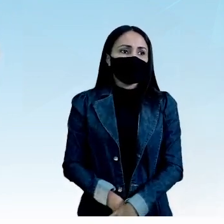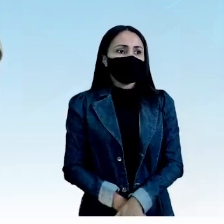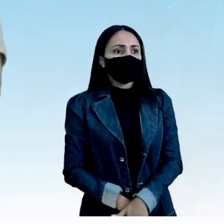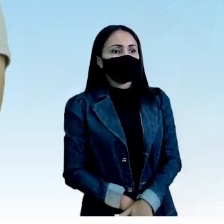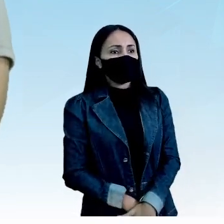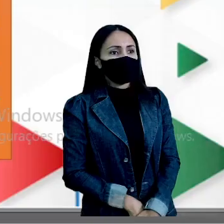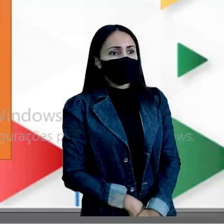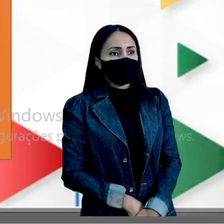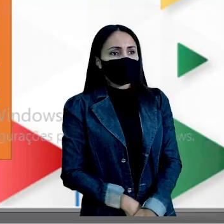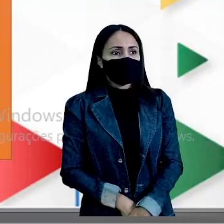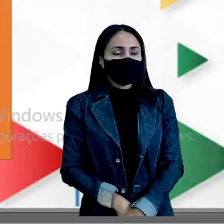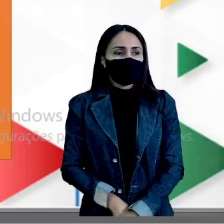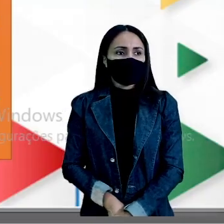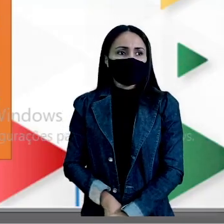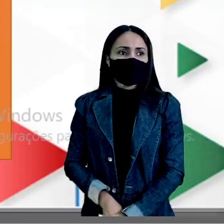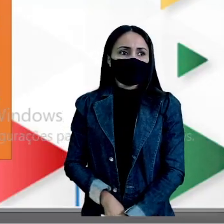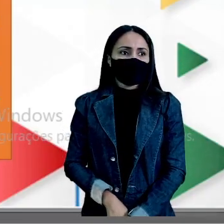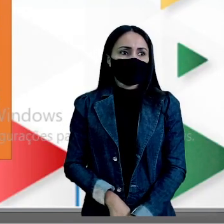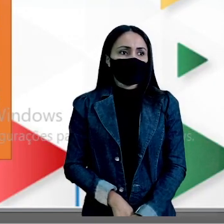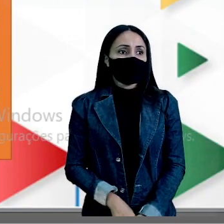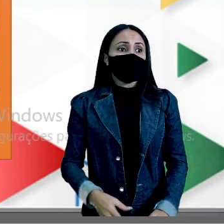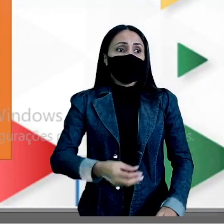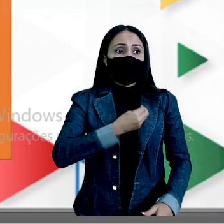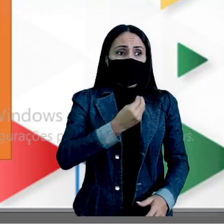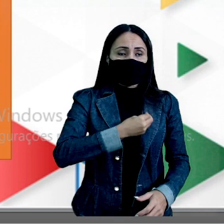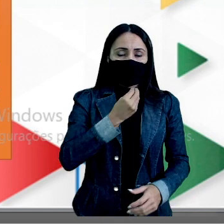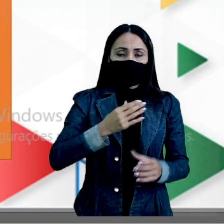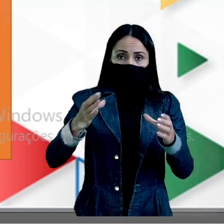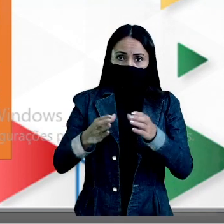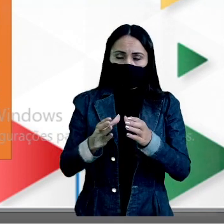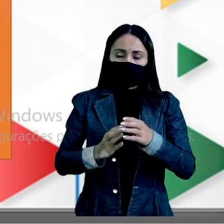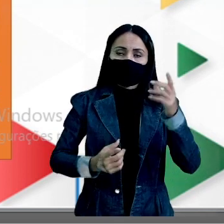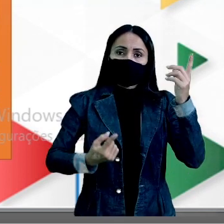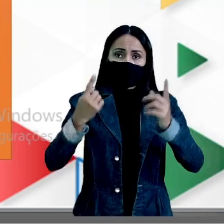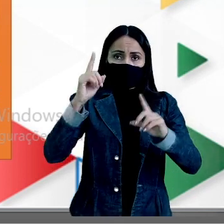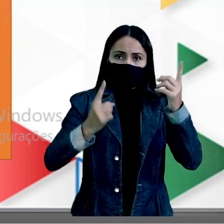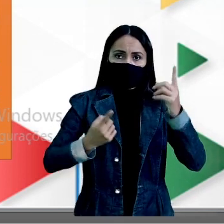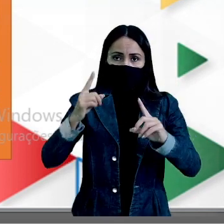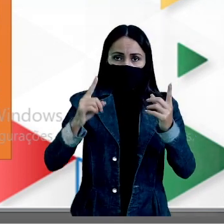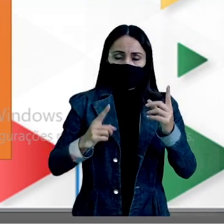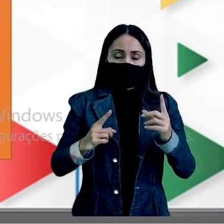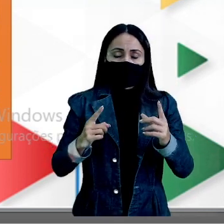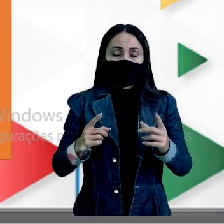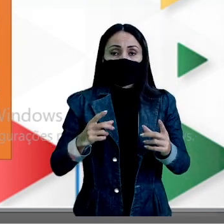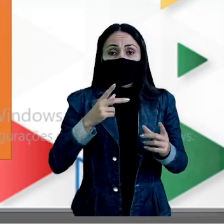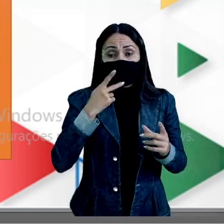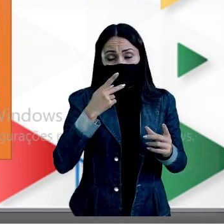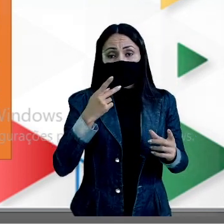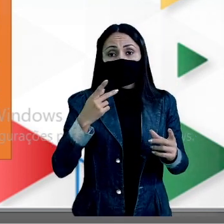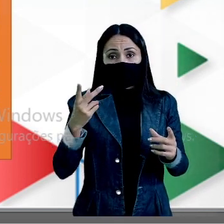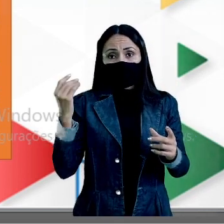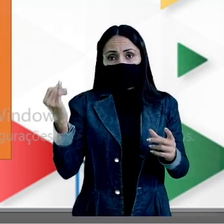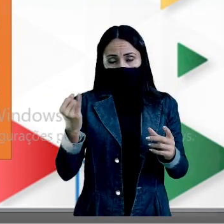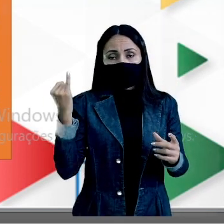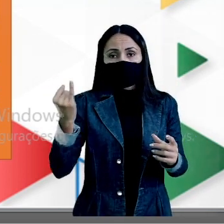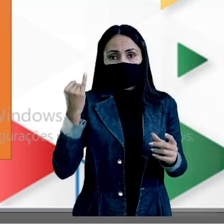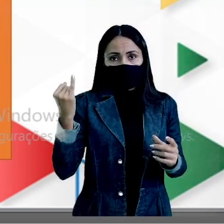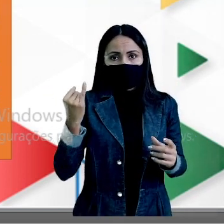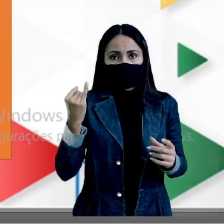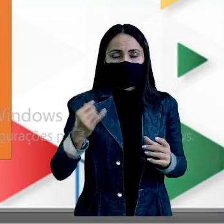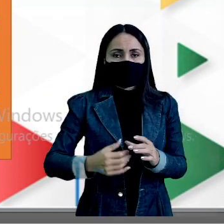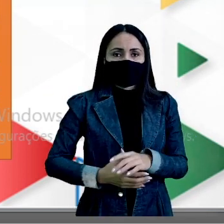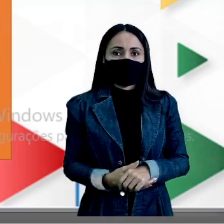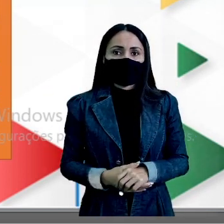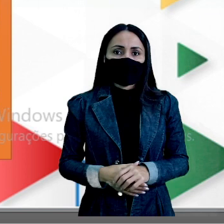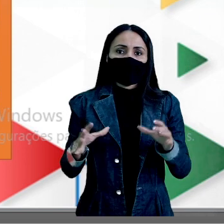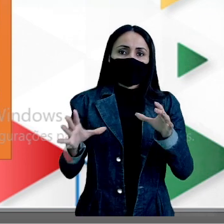Vamos embora. A existência do grupo carnavalesco se deveu a uma dissidência, olha, que eu falei que era importante, tá? De integrantes